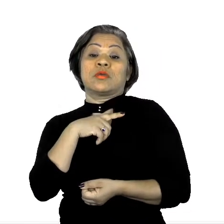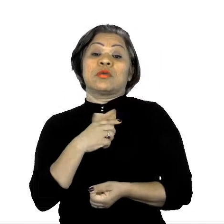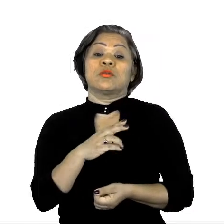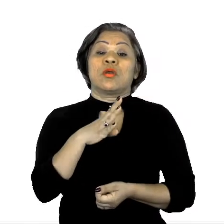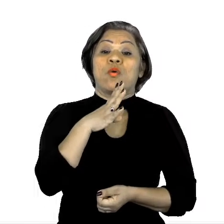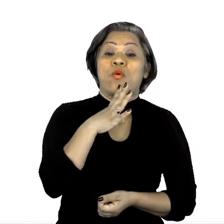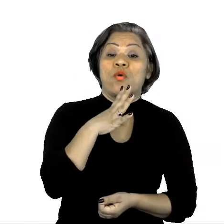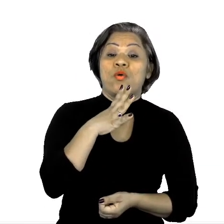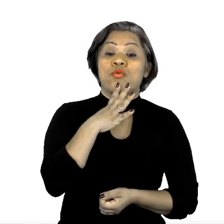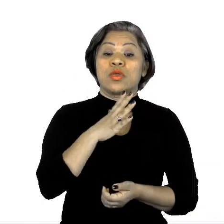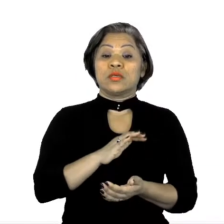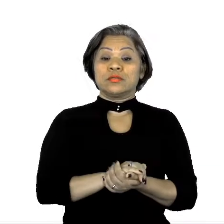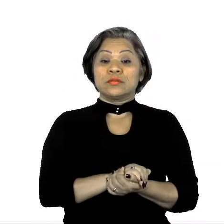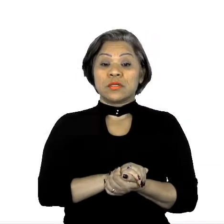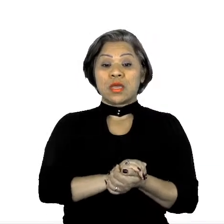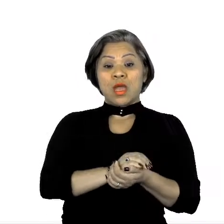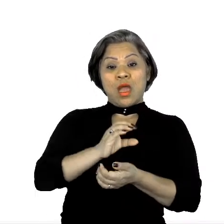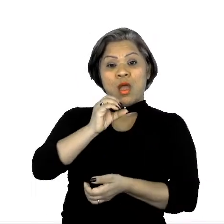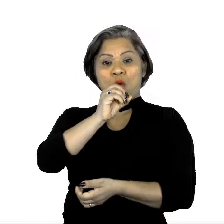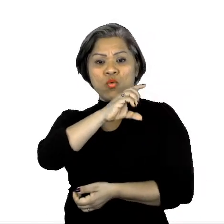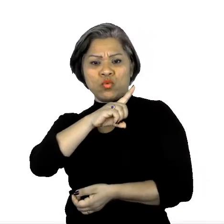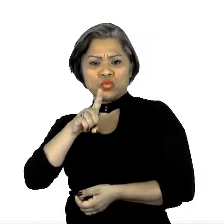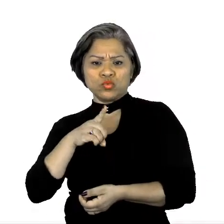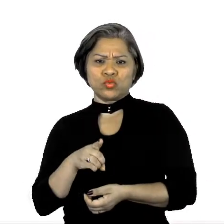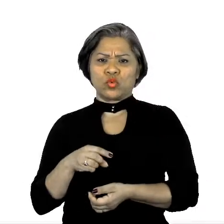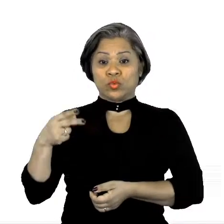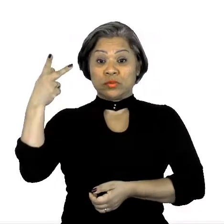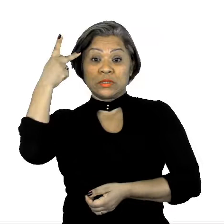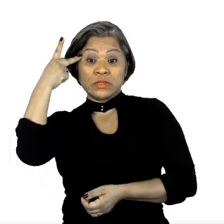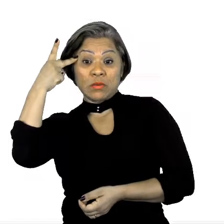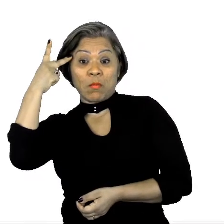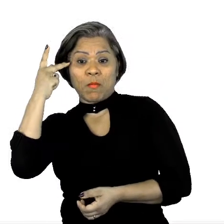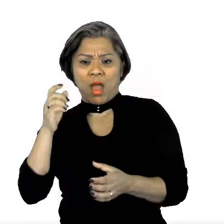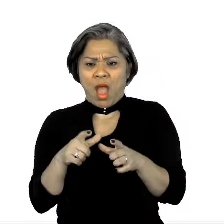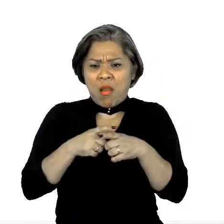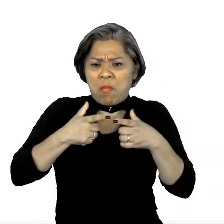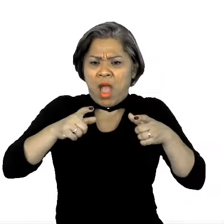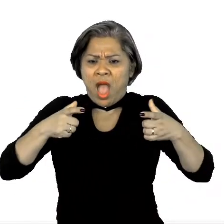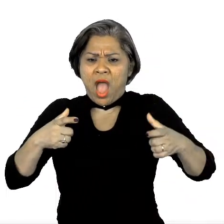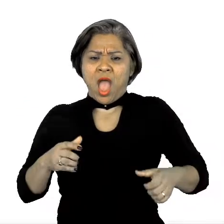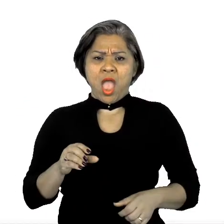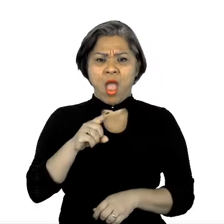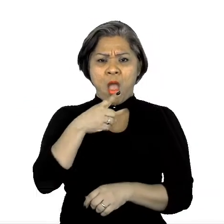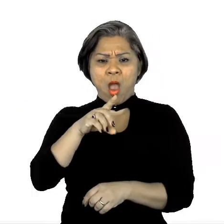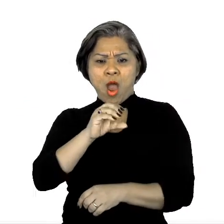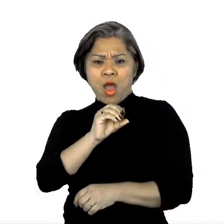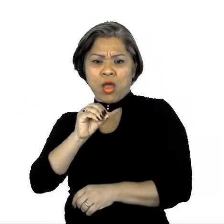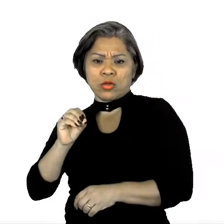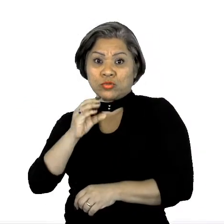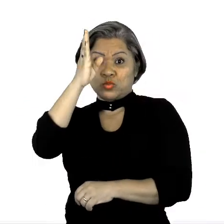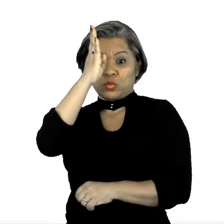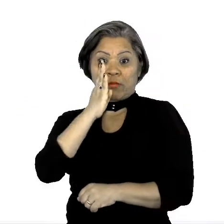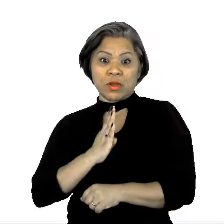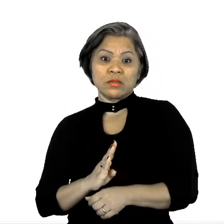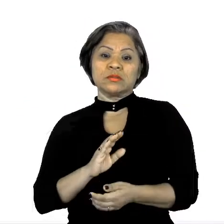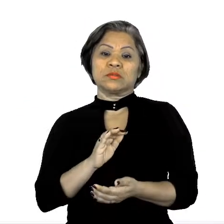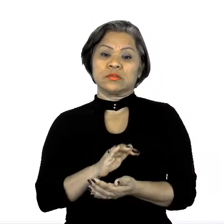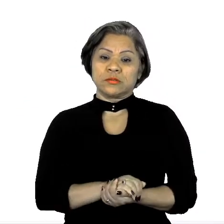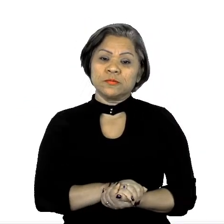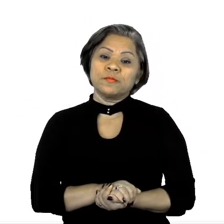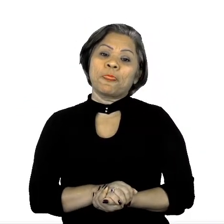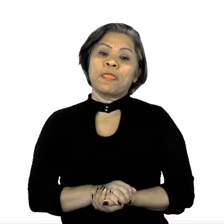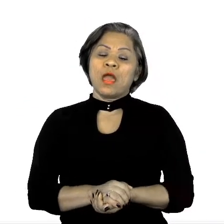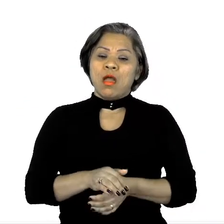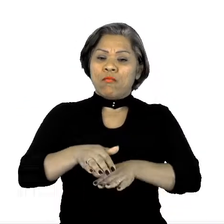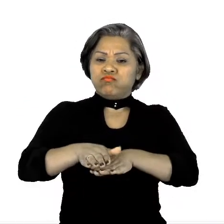Paulo, o maior zoológico do Brasil. A excursão aconteceu no dia 5 de outubro, com saída em 2